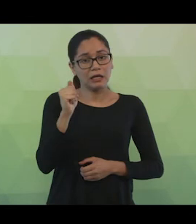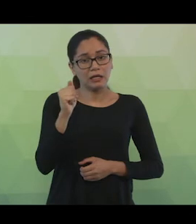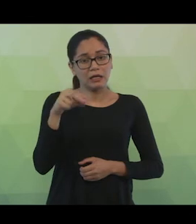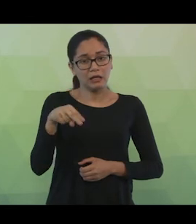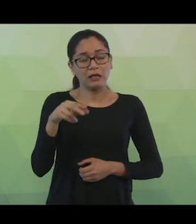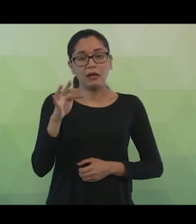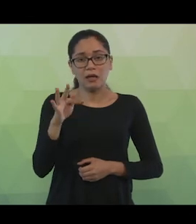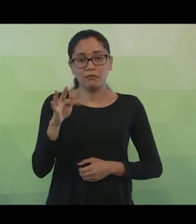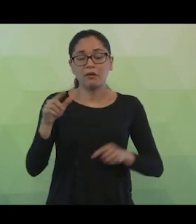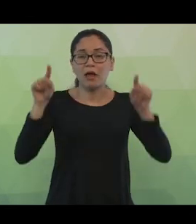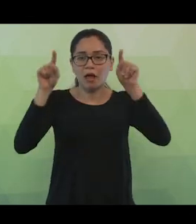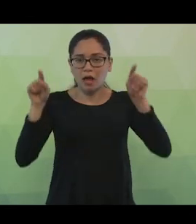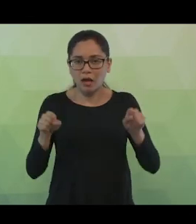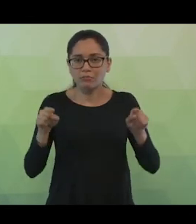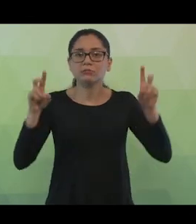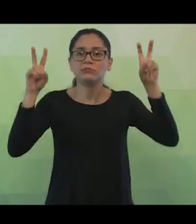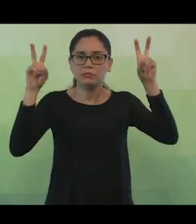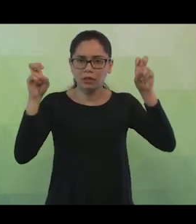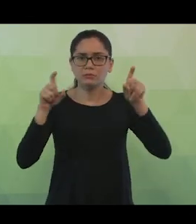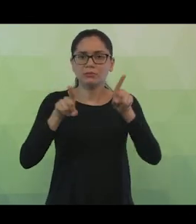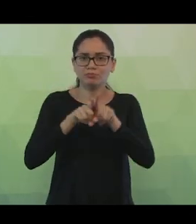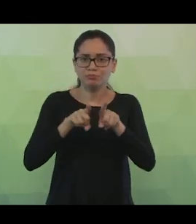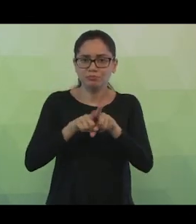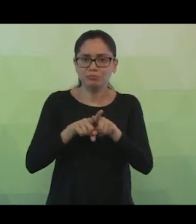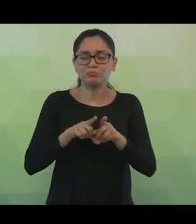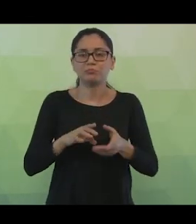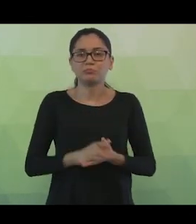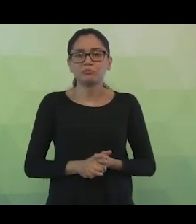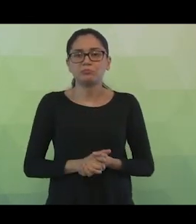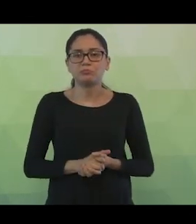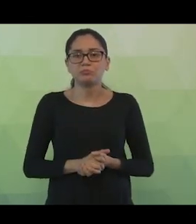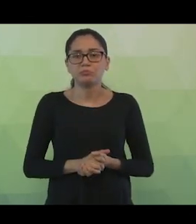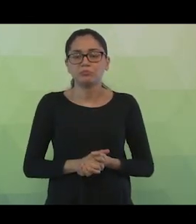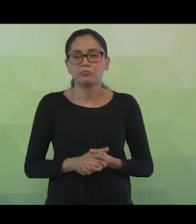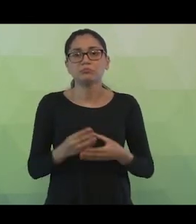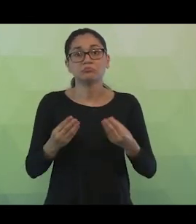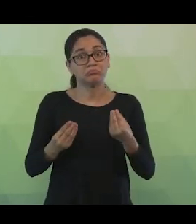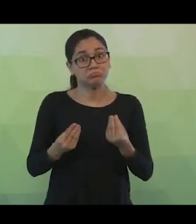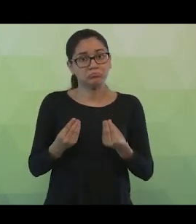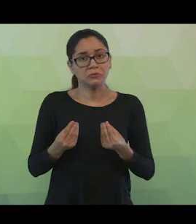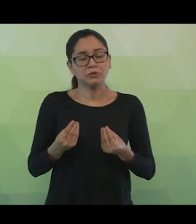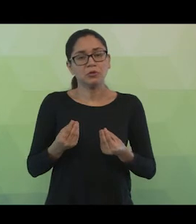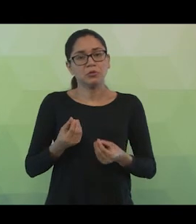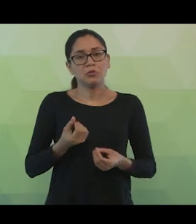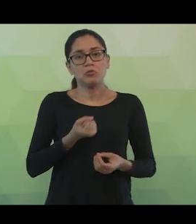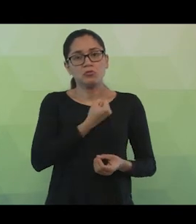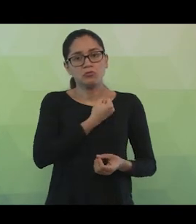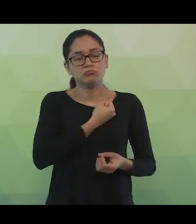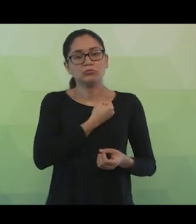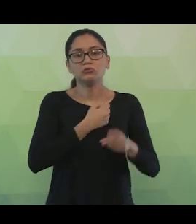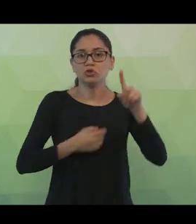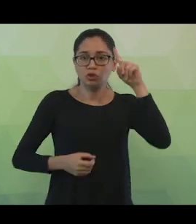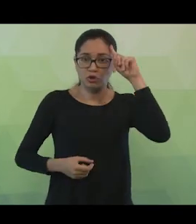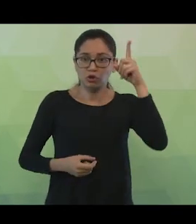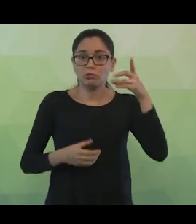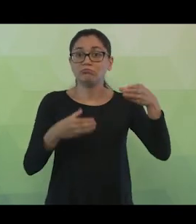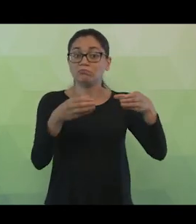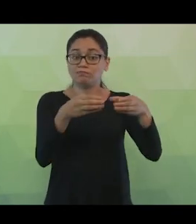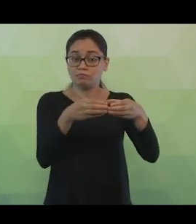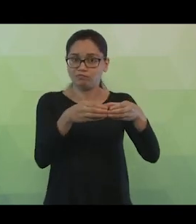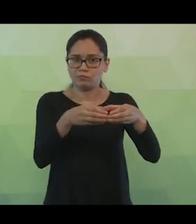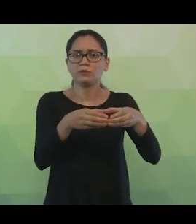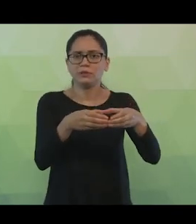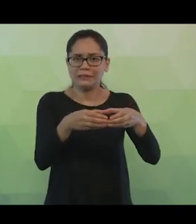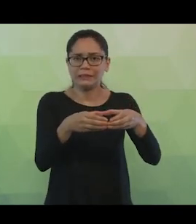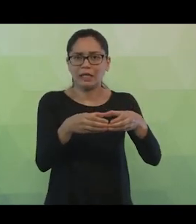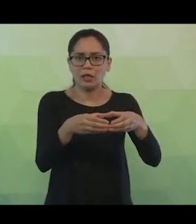coloco aspas. Como o número de dias é do tipo inteiro,